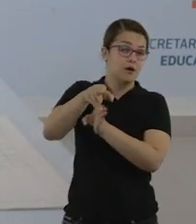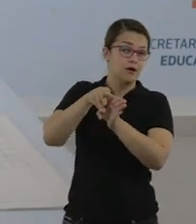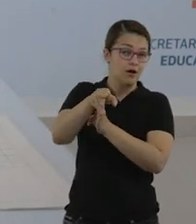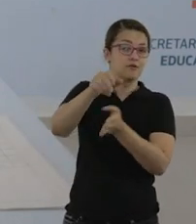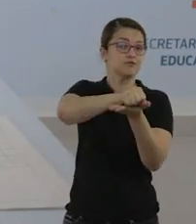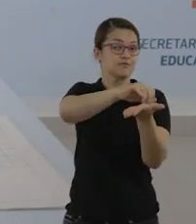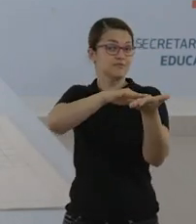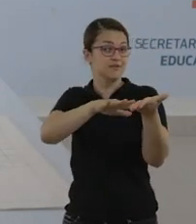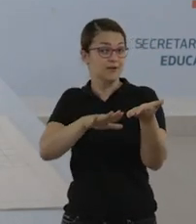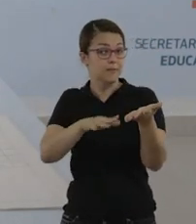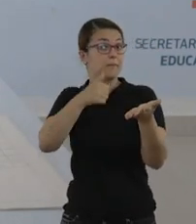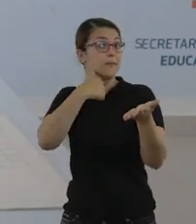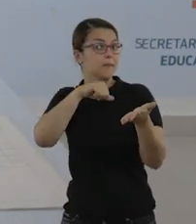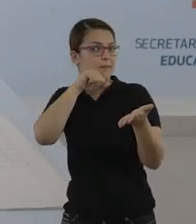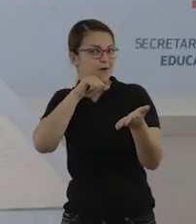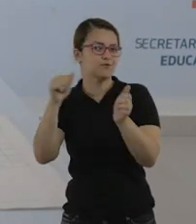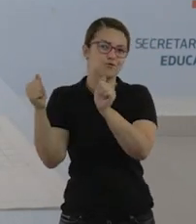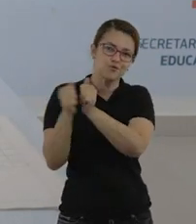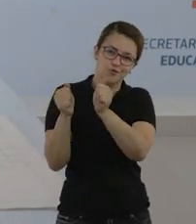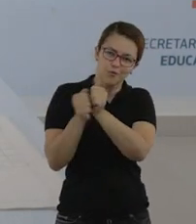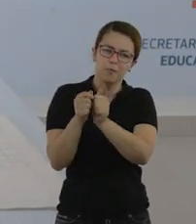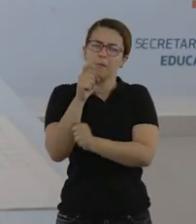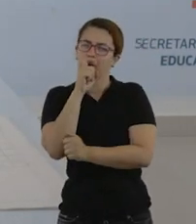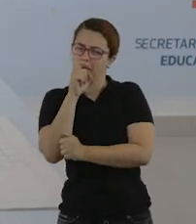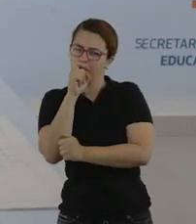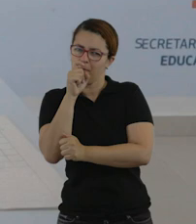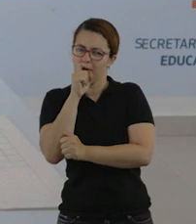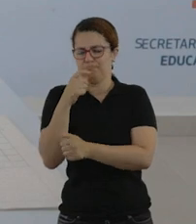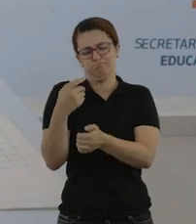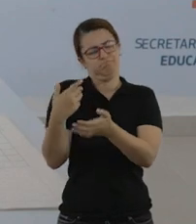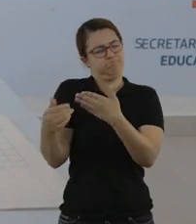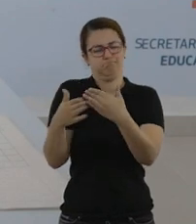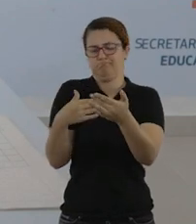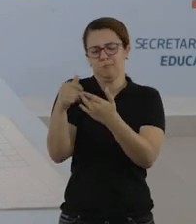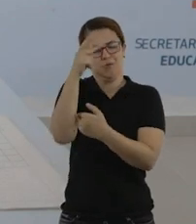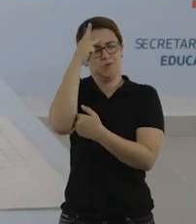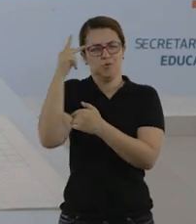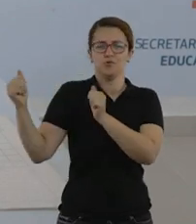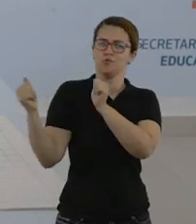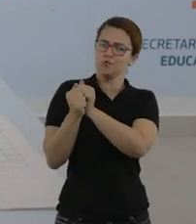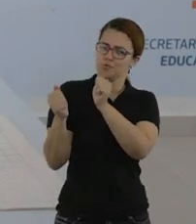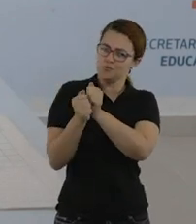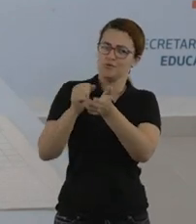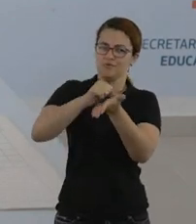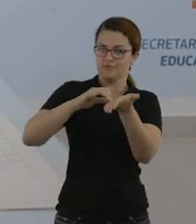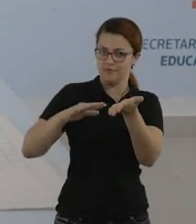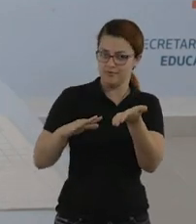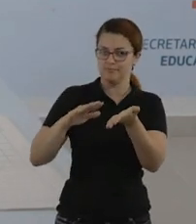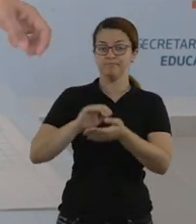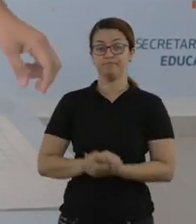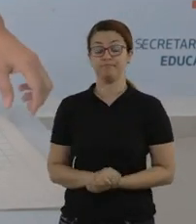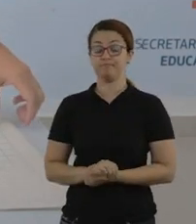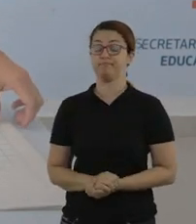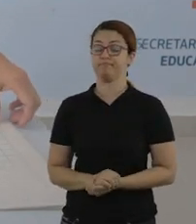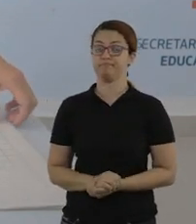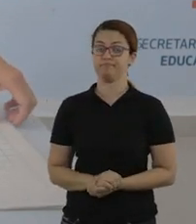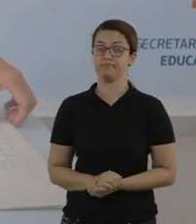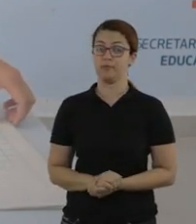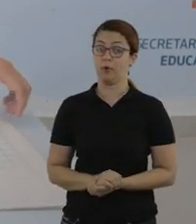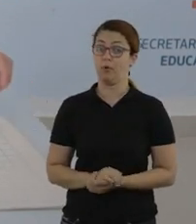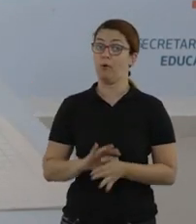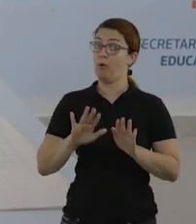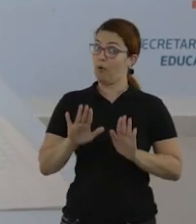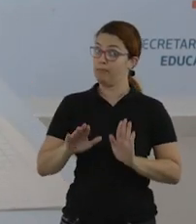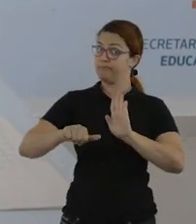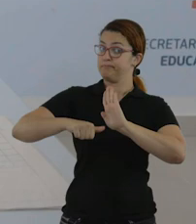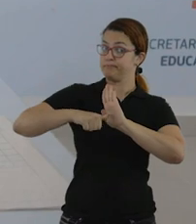atividade que a mamãe pode fazer com você. A mamãe, o papai, quem puder, tá aí em casa fazendo com você. Bom, primeiro,